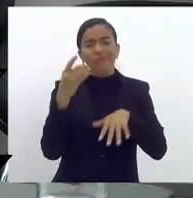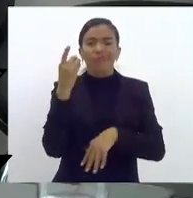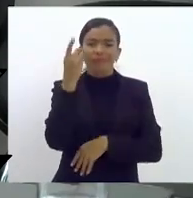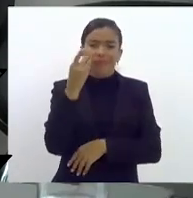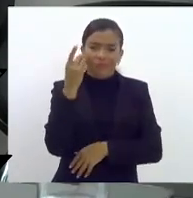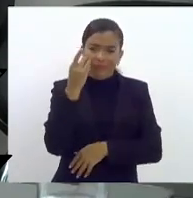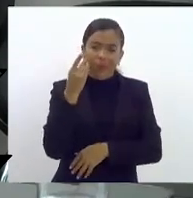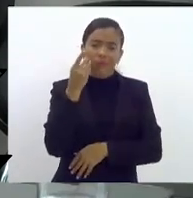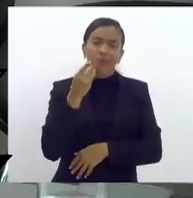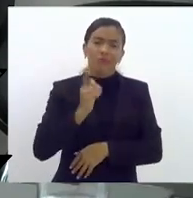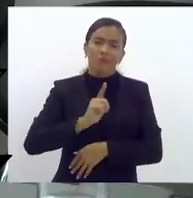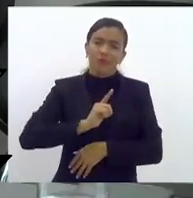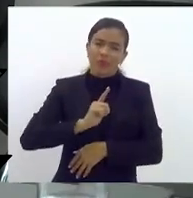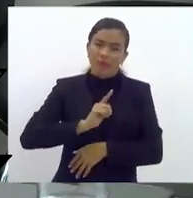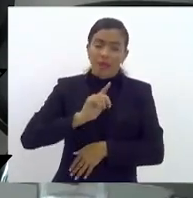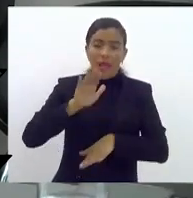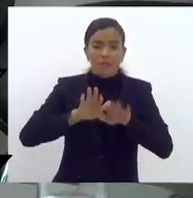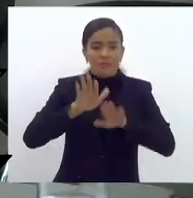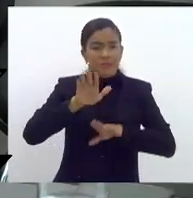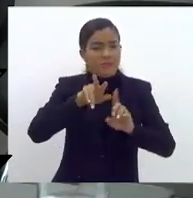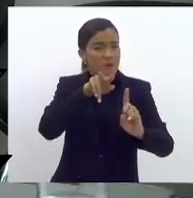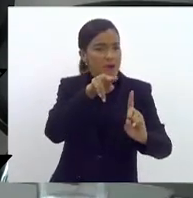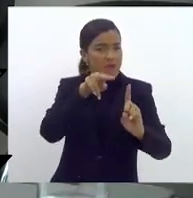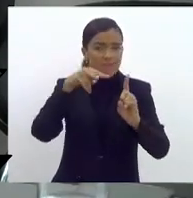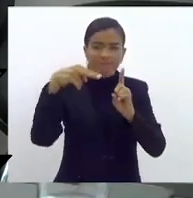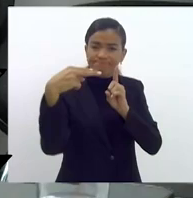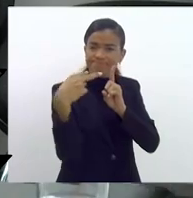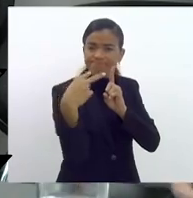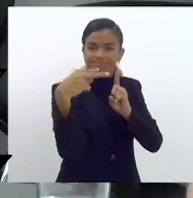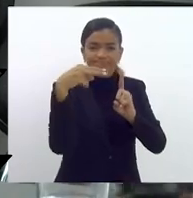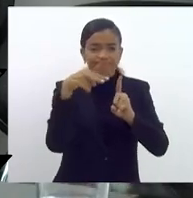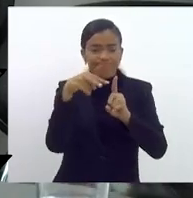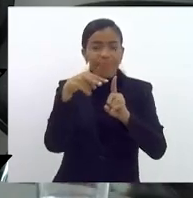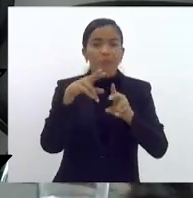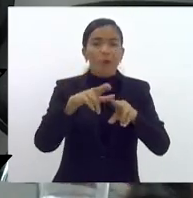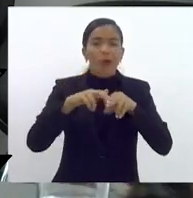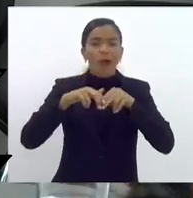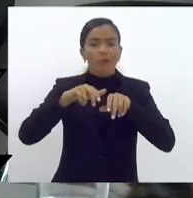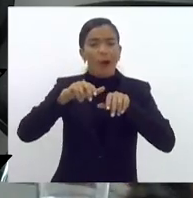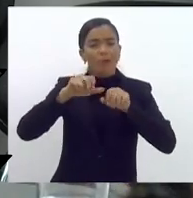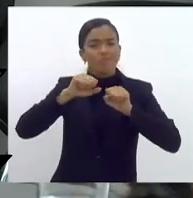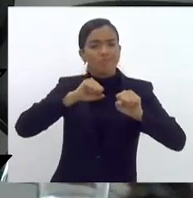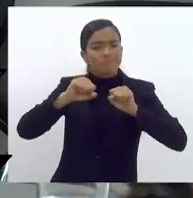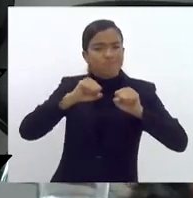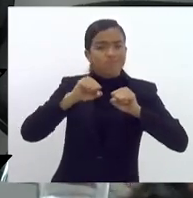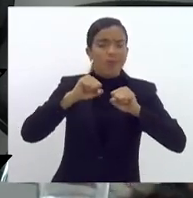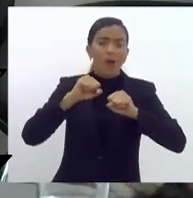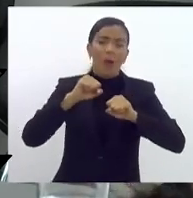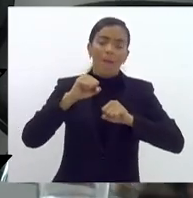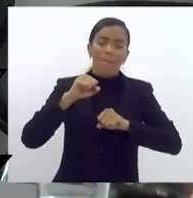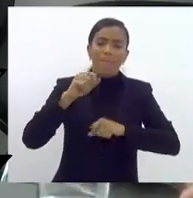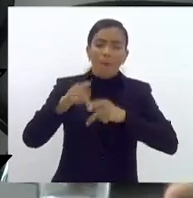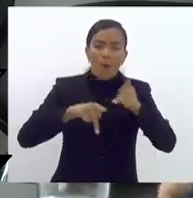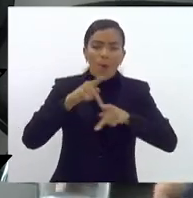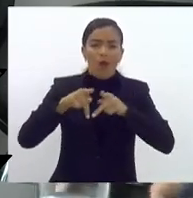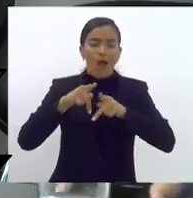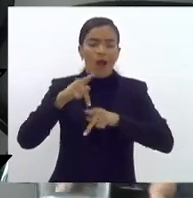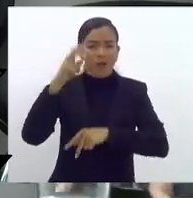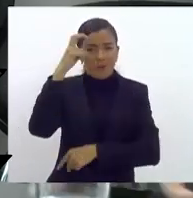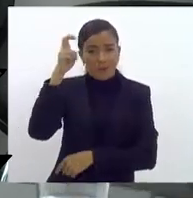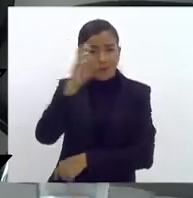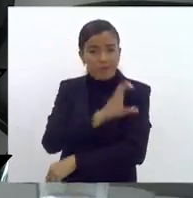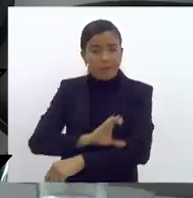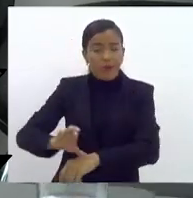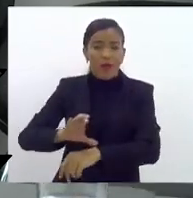uma Às vezes uma visão sobre uma determinada manifestação cultural Popular que ele entende ser importante portanto